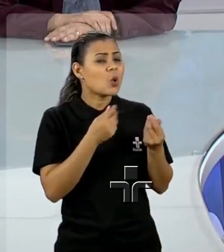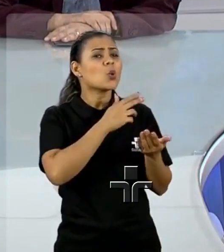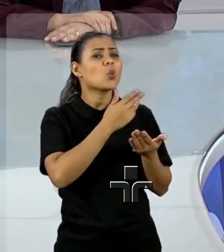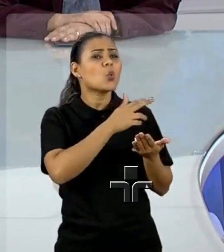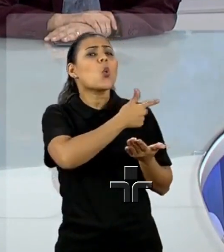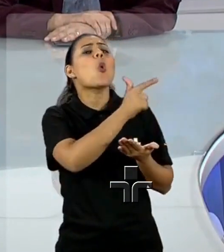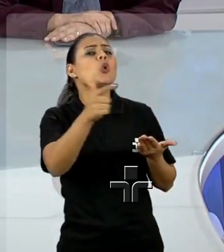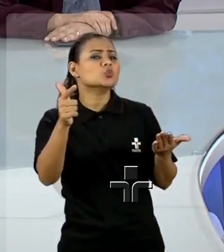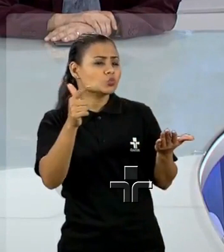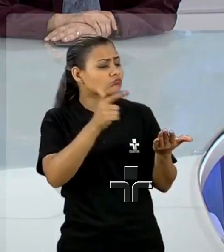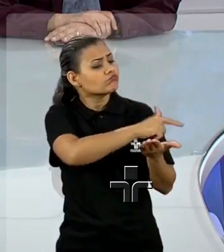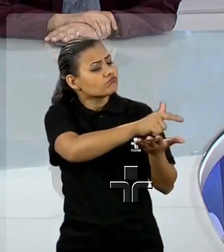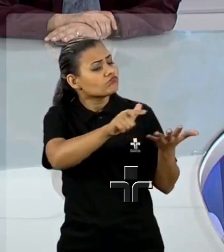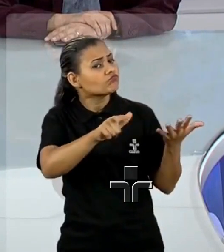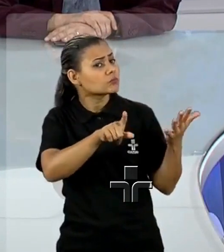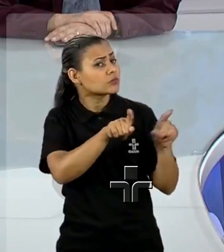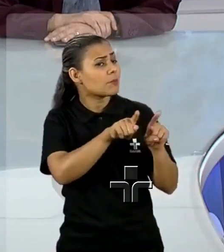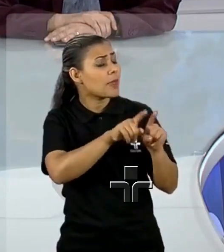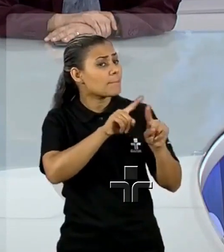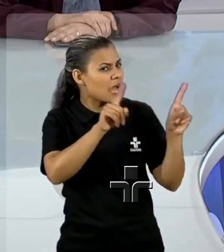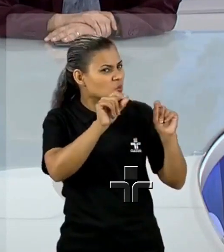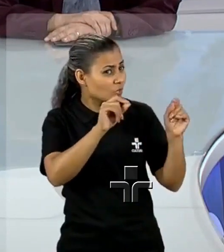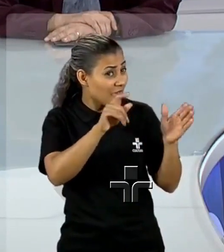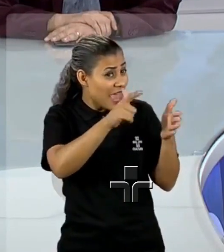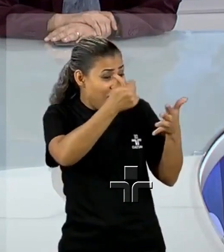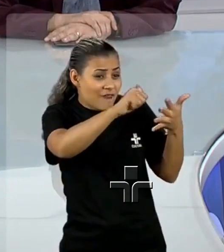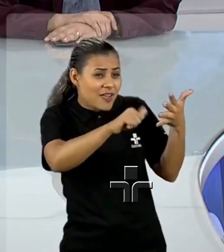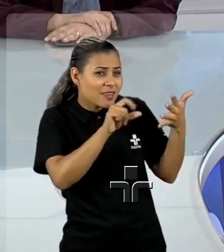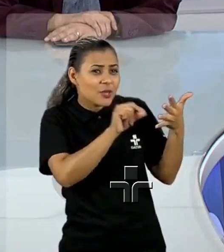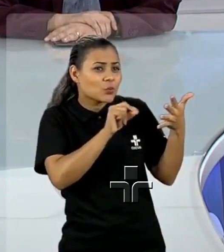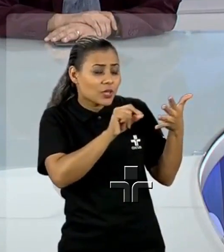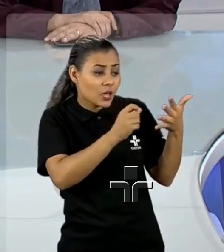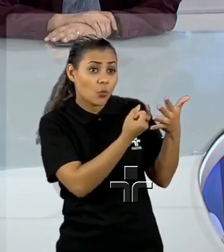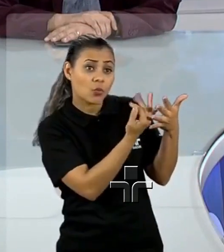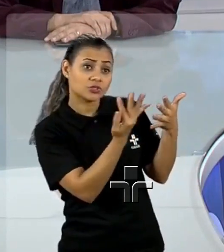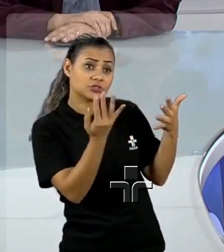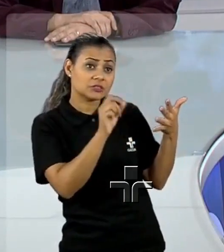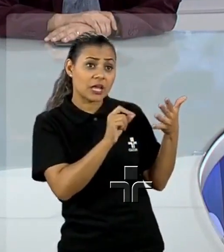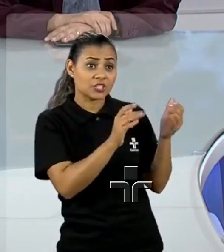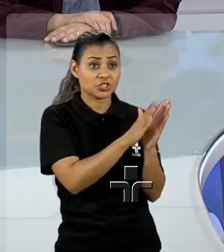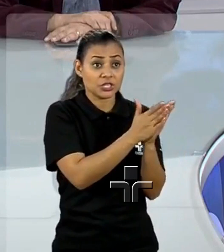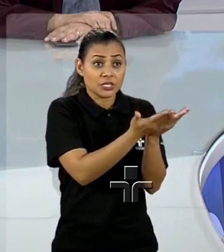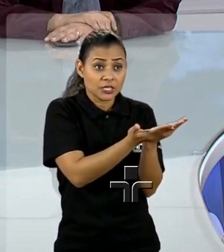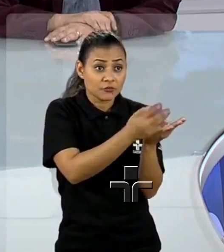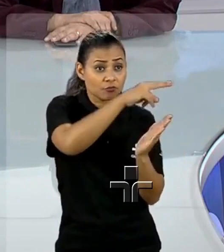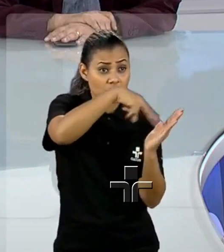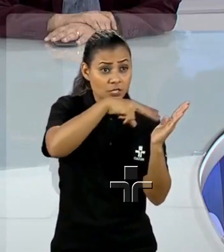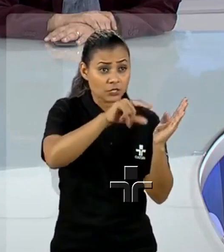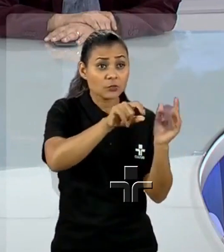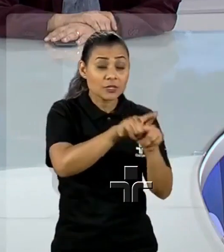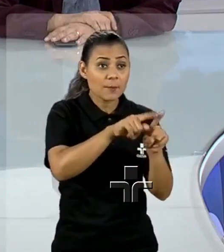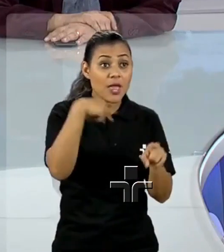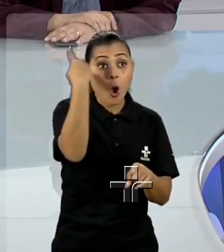Mas analisando aqui um dado, né? Não número de livros lidos por ano, mas número de horas por